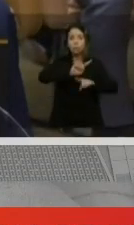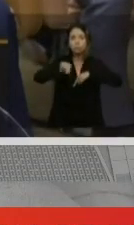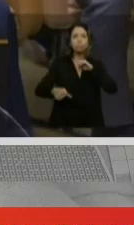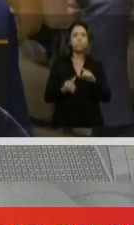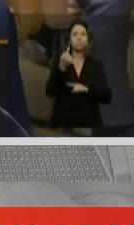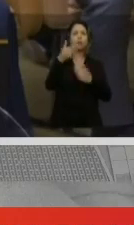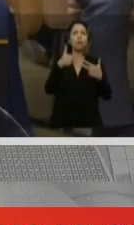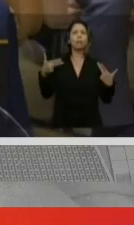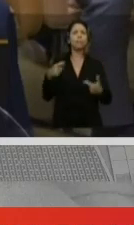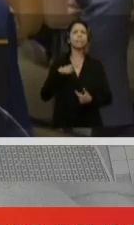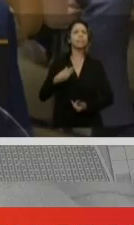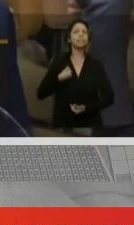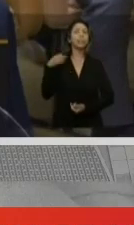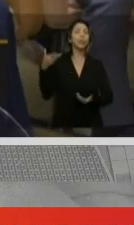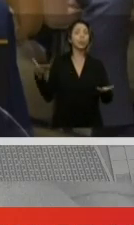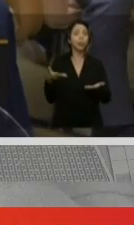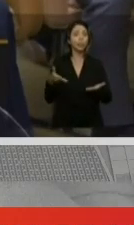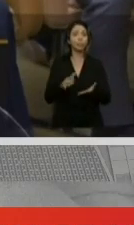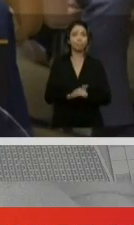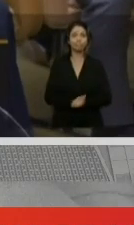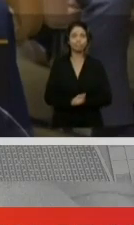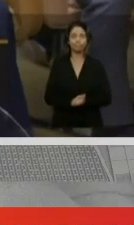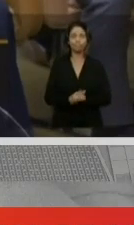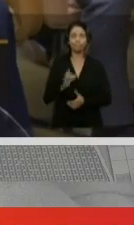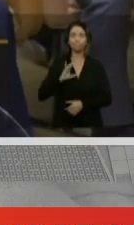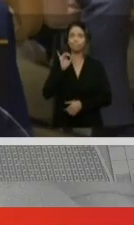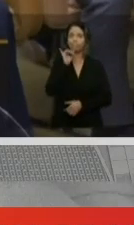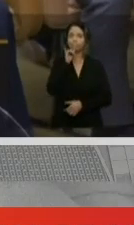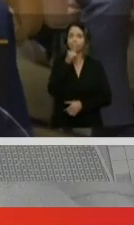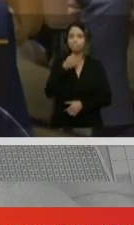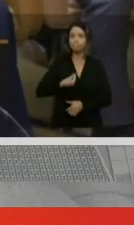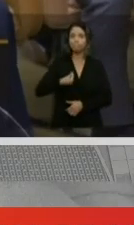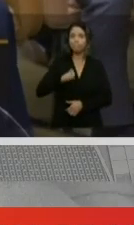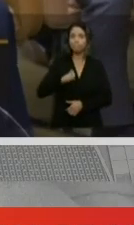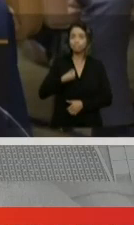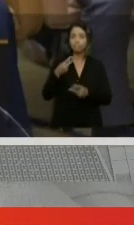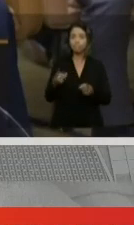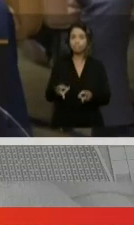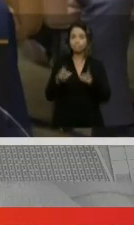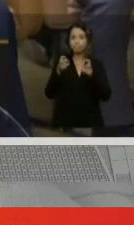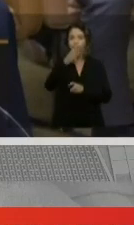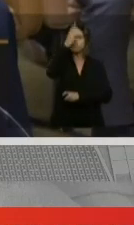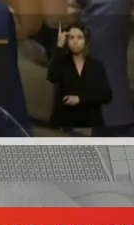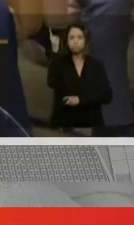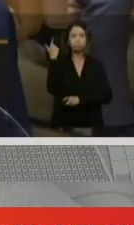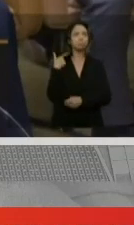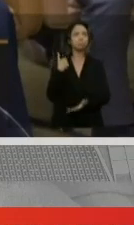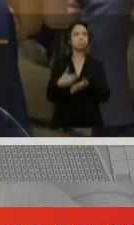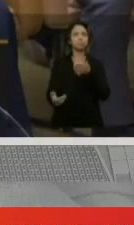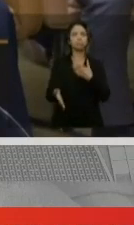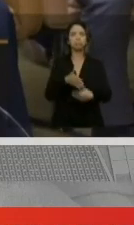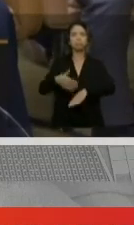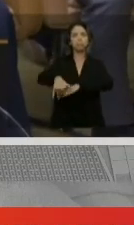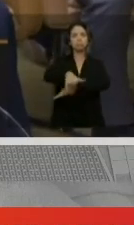com a diferença e, para usar a expressão de um conterrâneo meu que eu gosto muito, Joaquim Nabuco, um dos fundadores